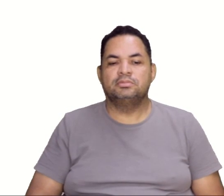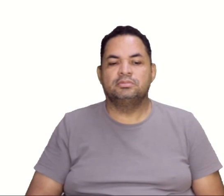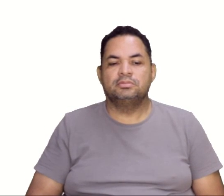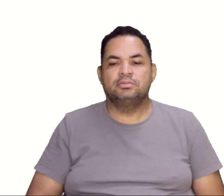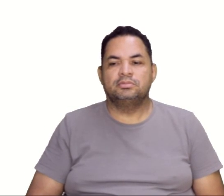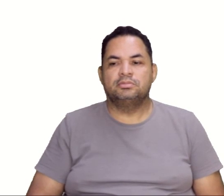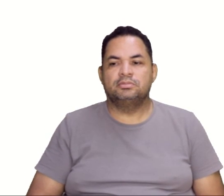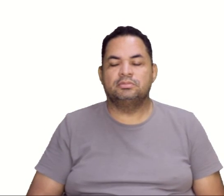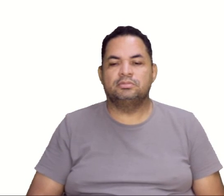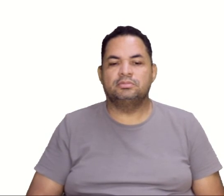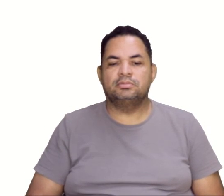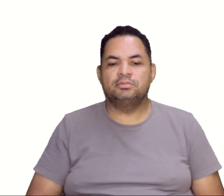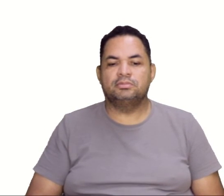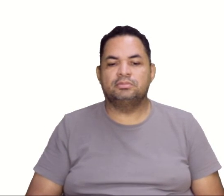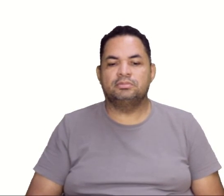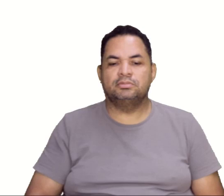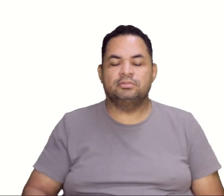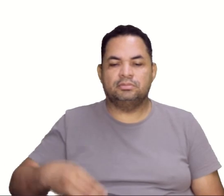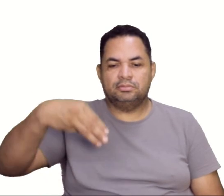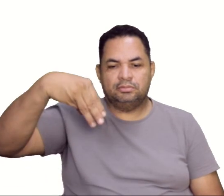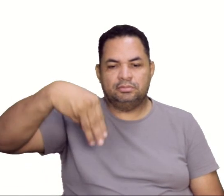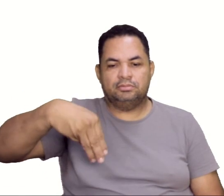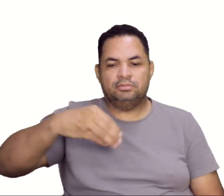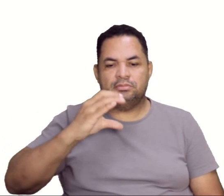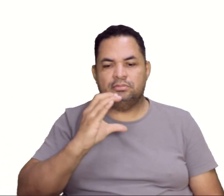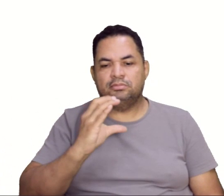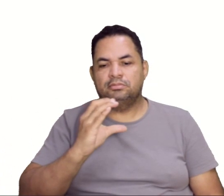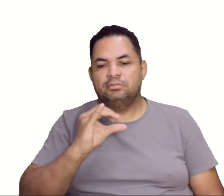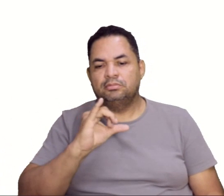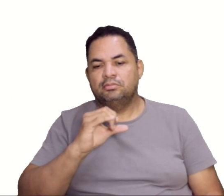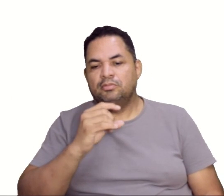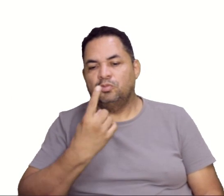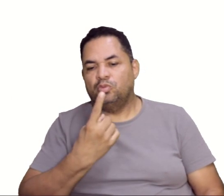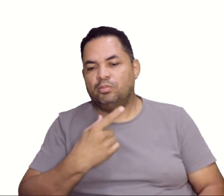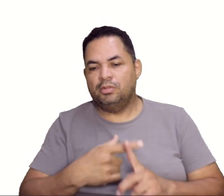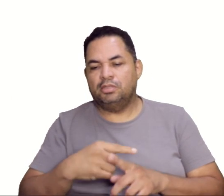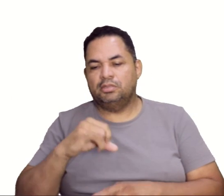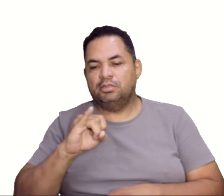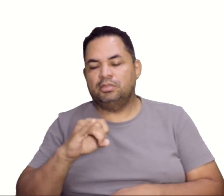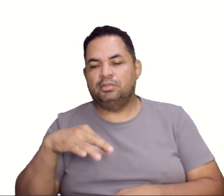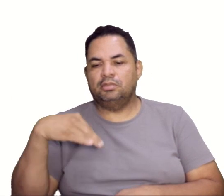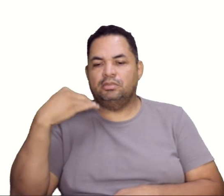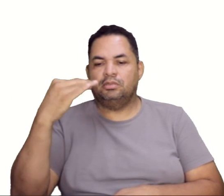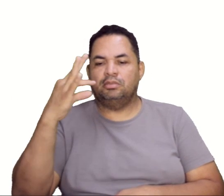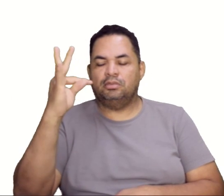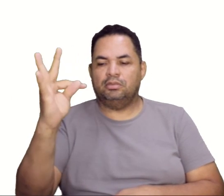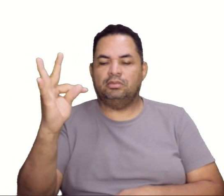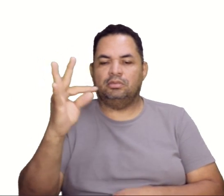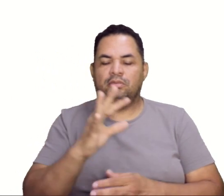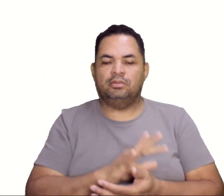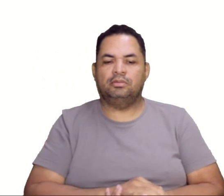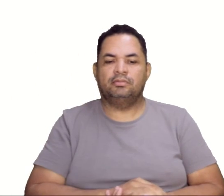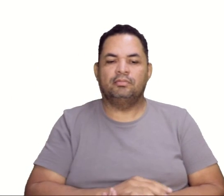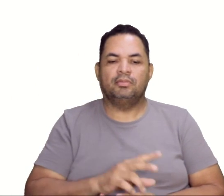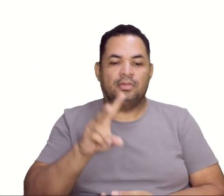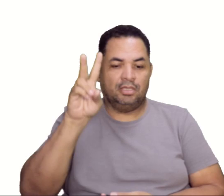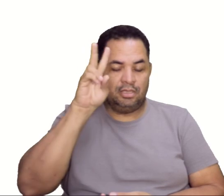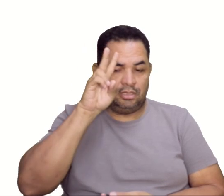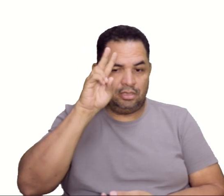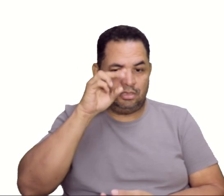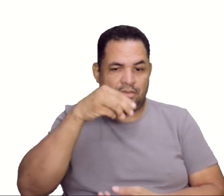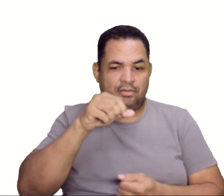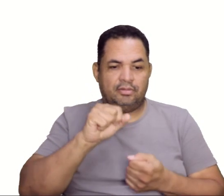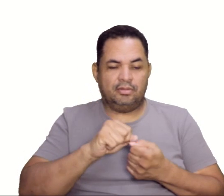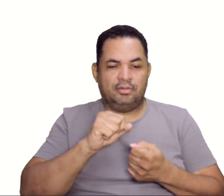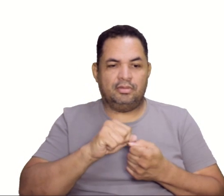leitura do texto certo então vamos lá montante é capital ve 1 mais I elevado ao tempo lembra que o professor Maurício disse